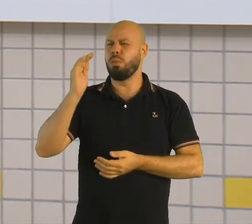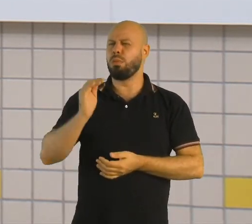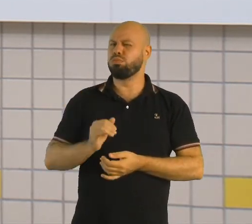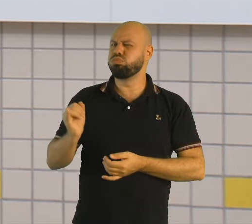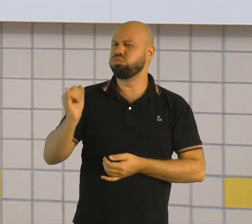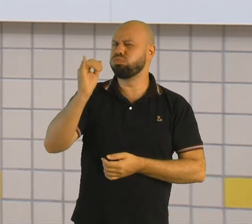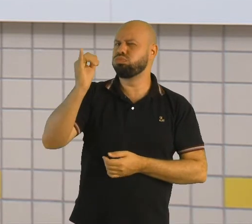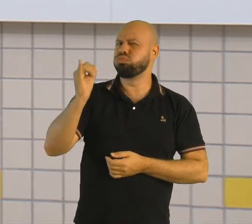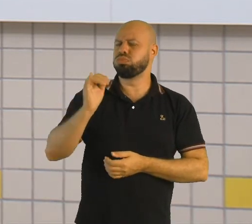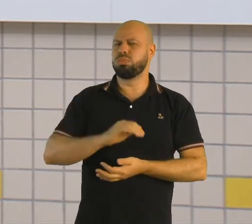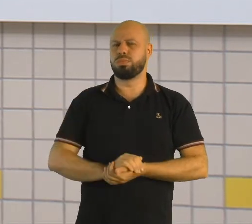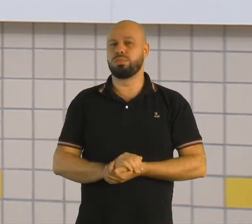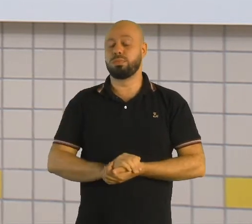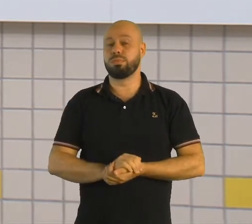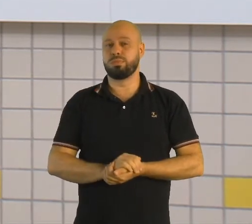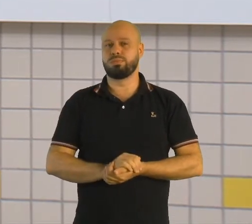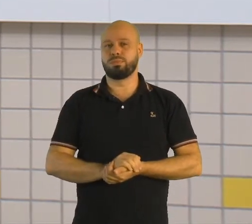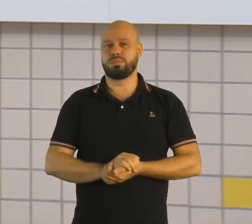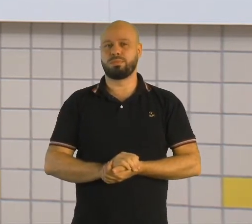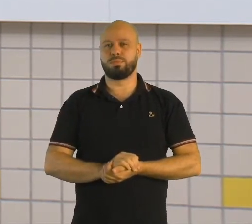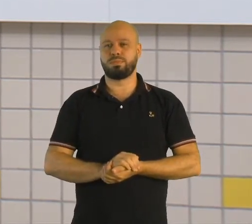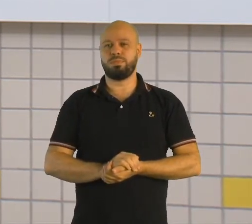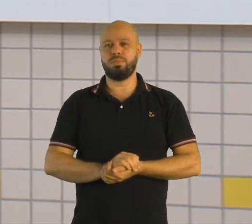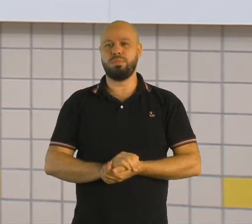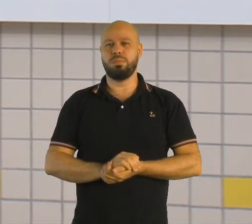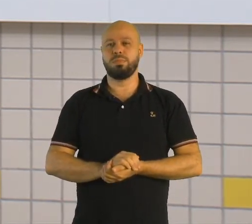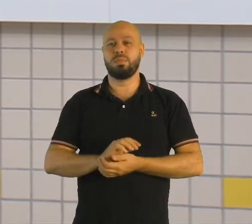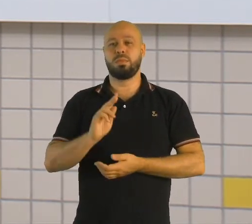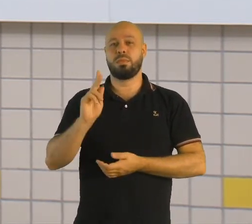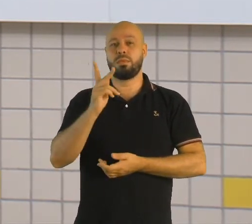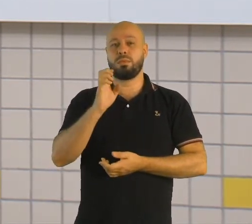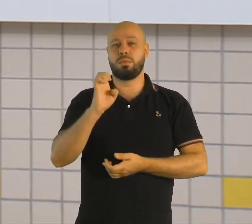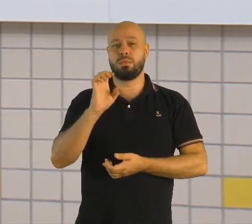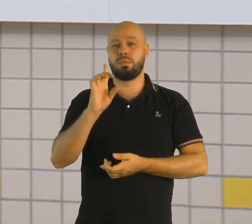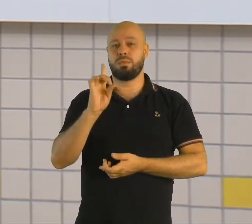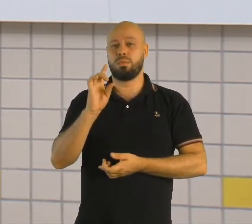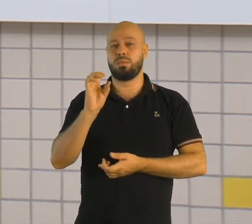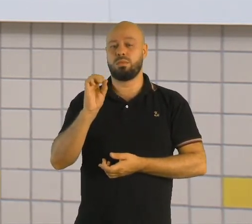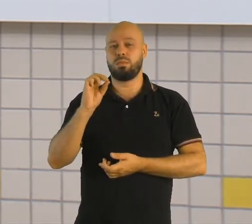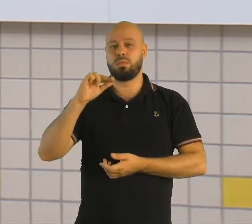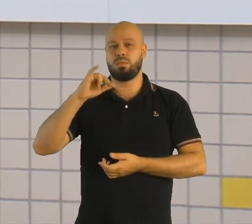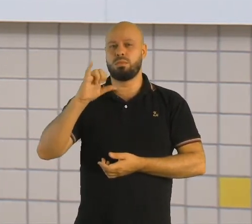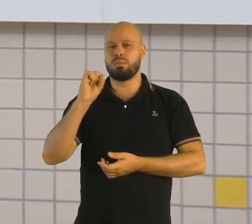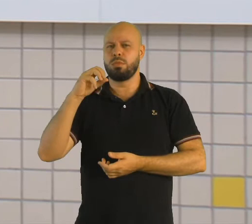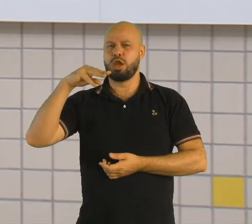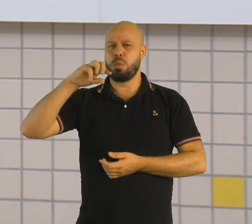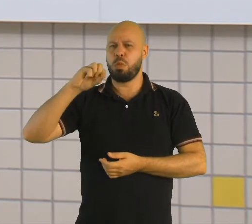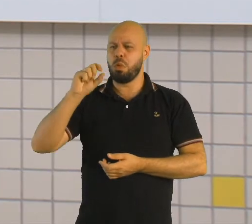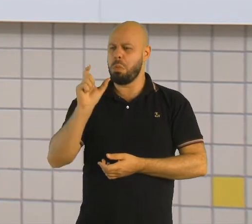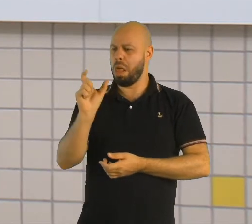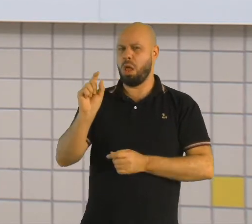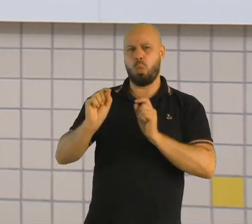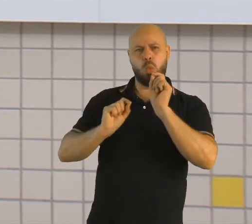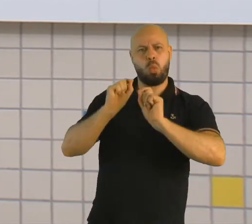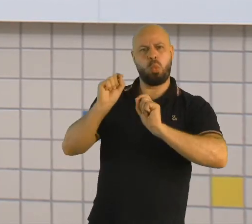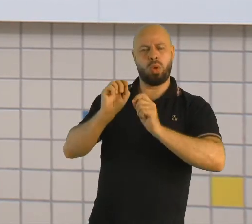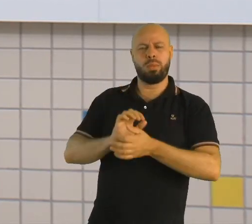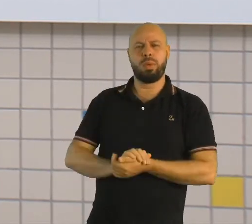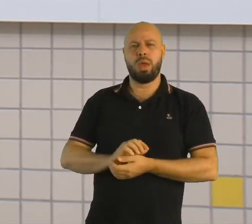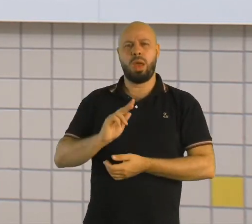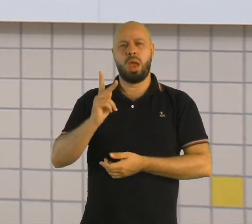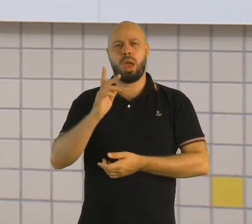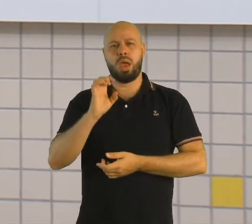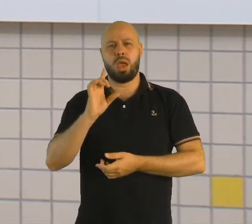sobre o Renascimento, é o hedonismo. O hedonismo, professor, que palavra é essa? Gente, o